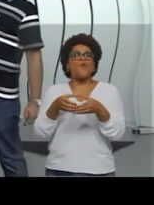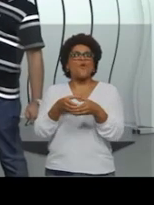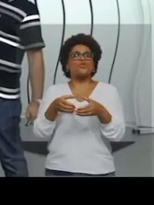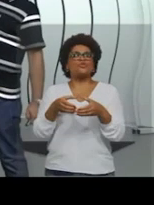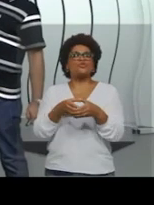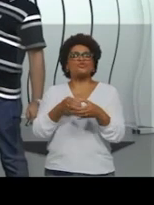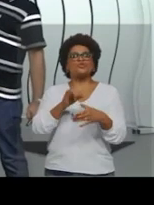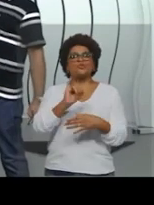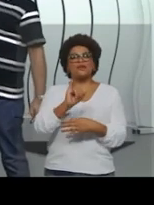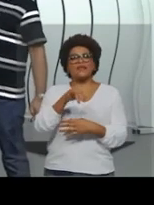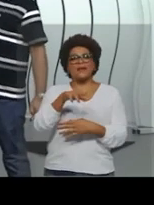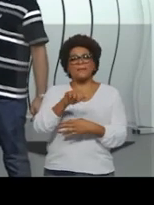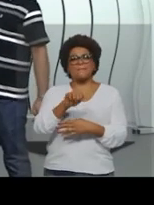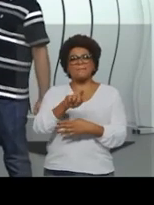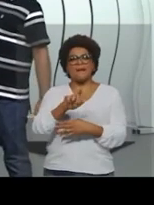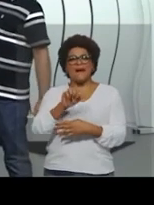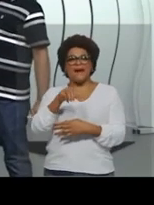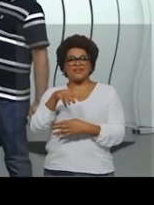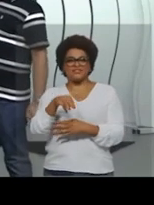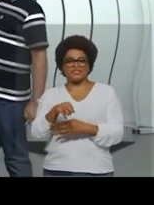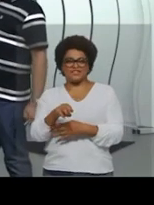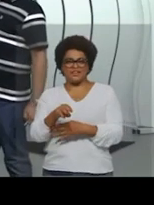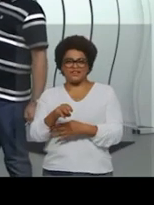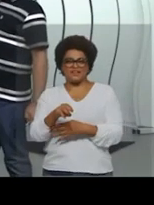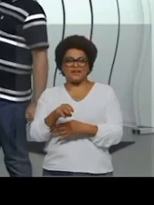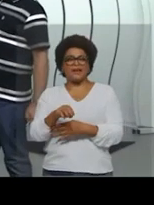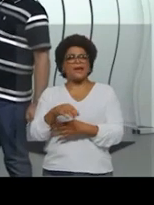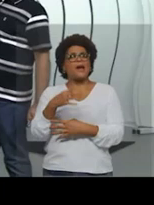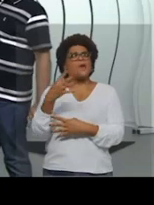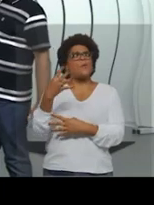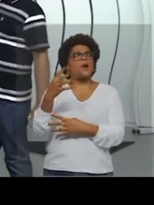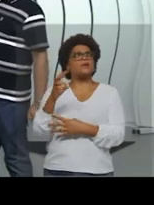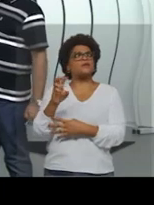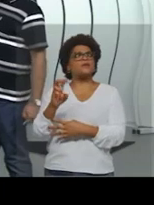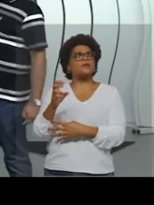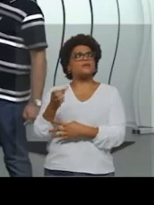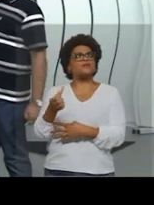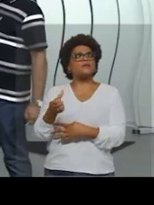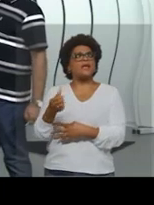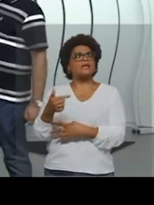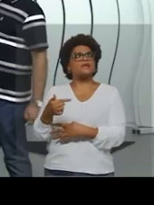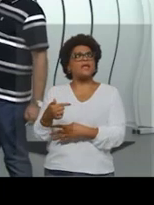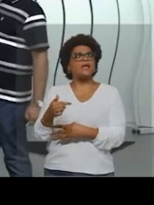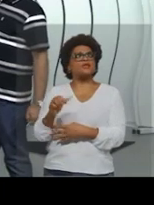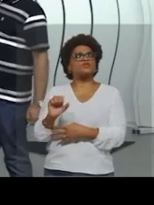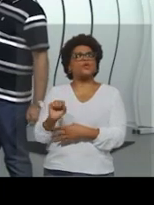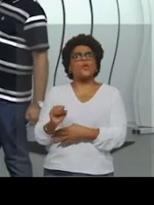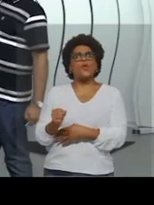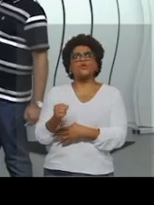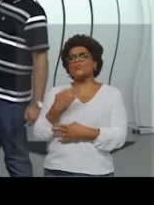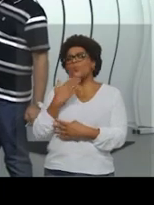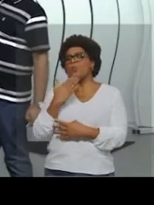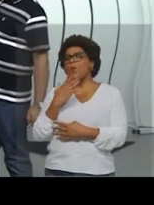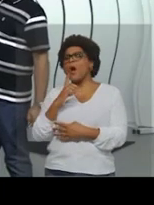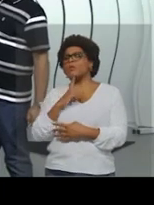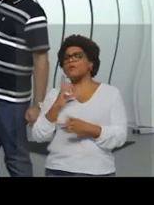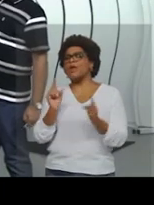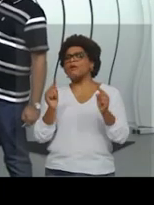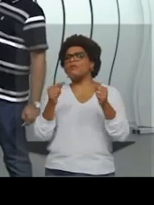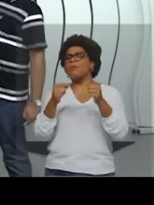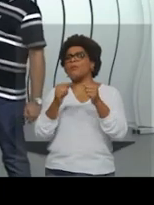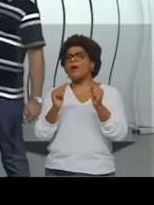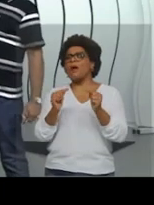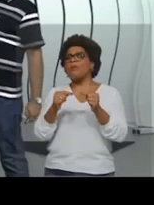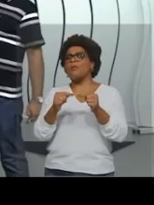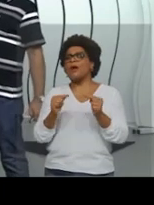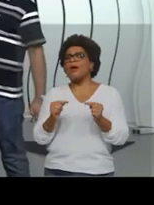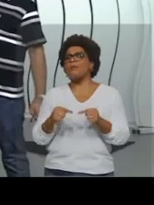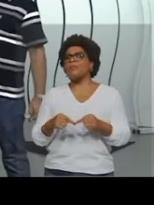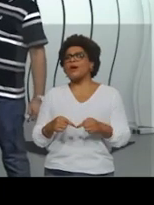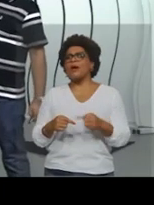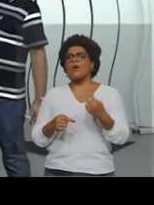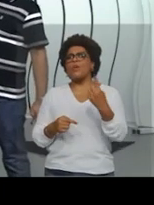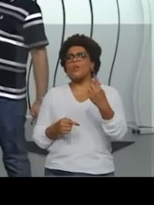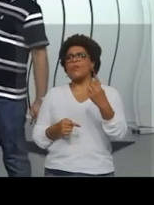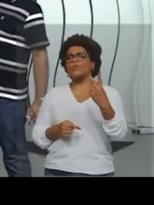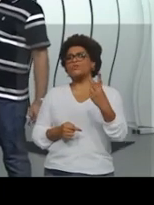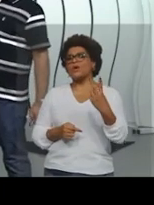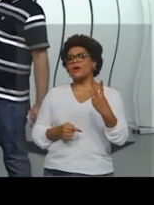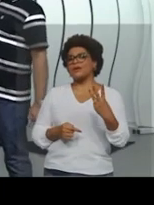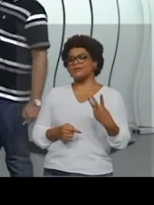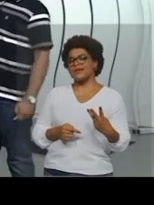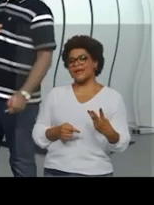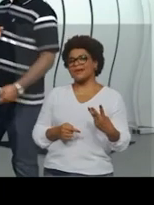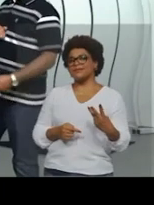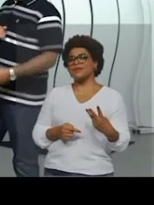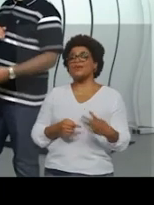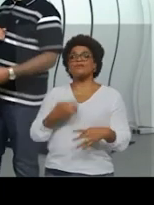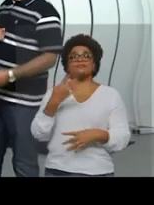4, 5, 6, 7, 8, quais foram os que se relacionaram com 1, 2 e 3? O 4, o 5